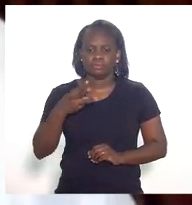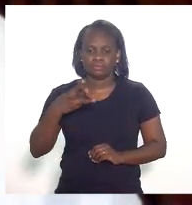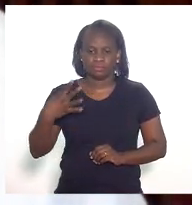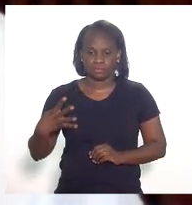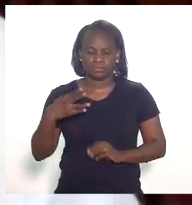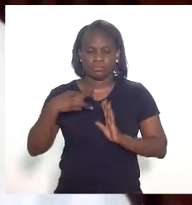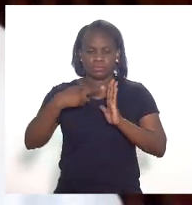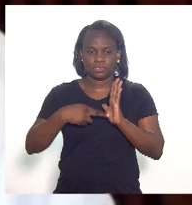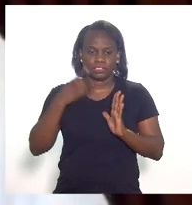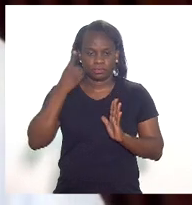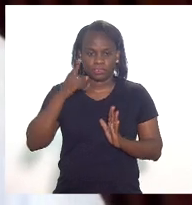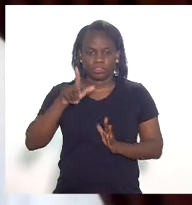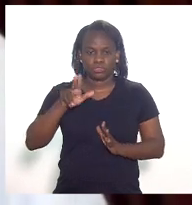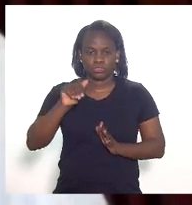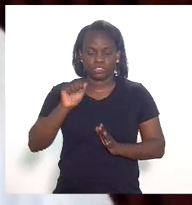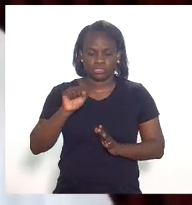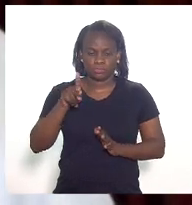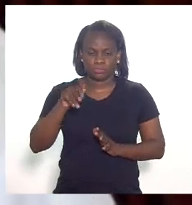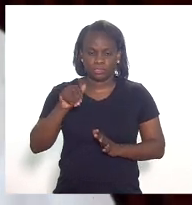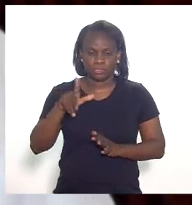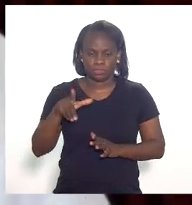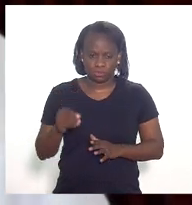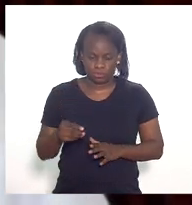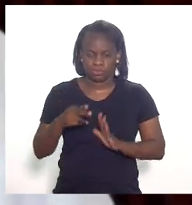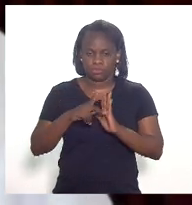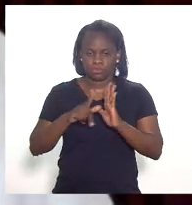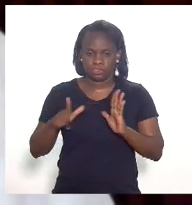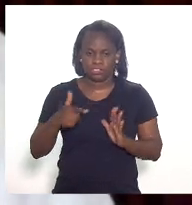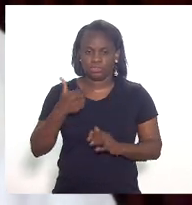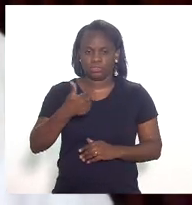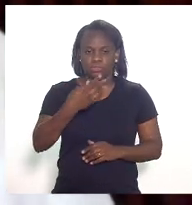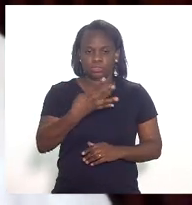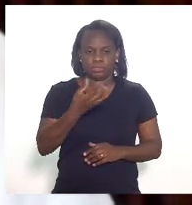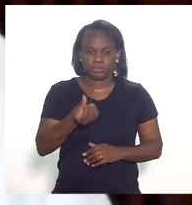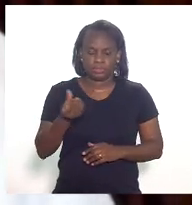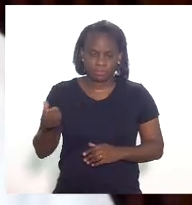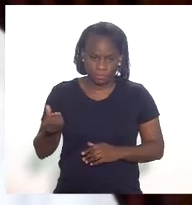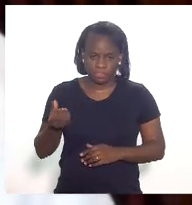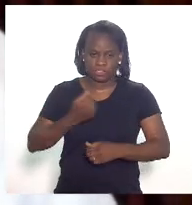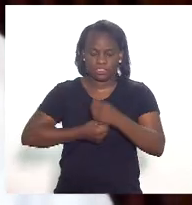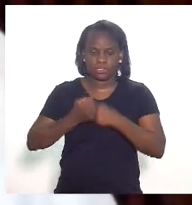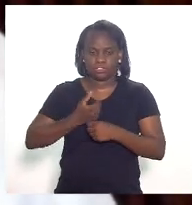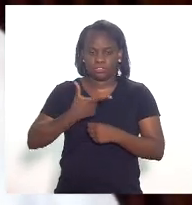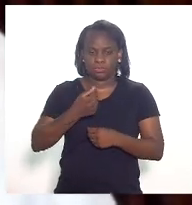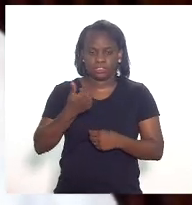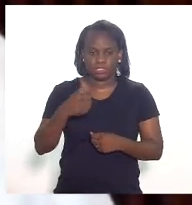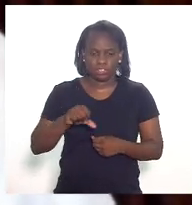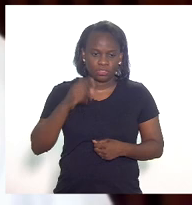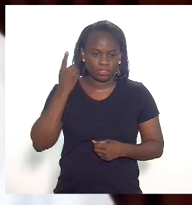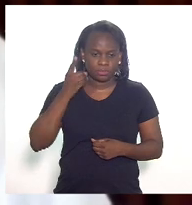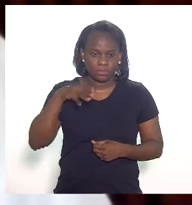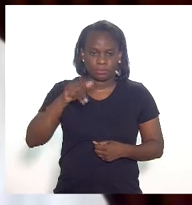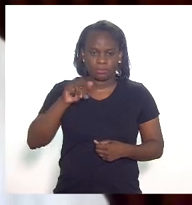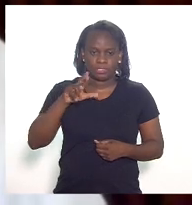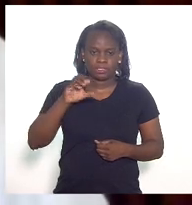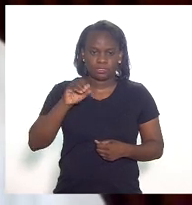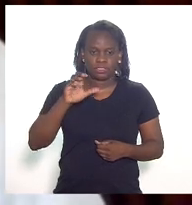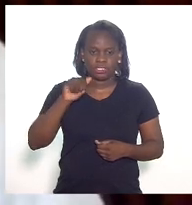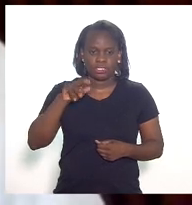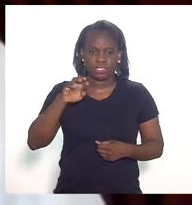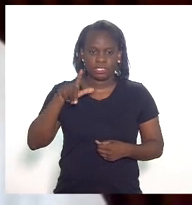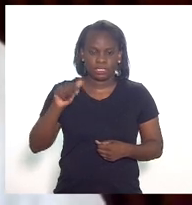34, relator deputado Luiz Paulo. Projeto de lei 1466 de 2019, de autoria do deputado Márcio Canella, parecer pela